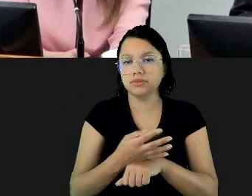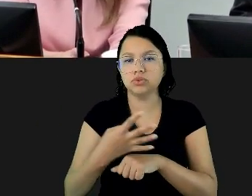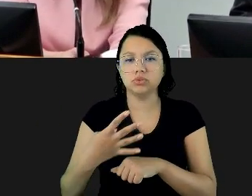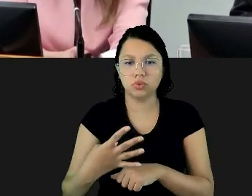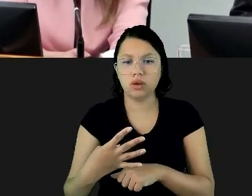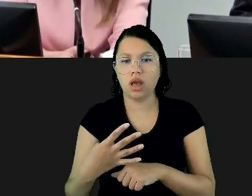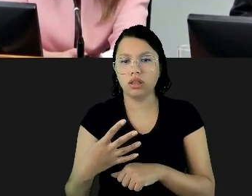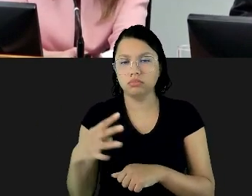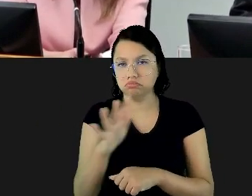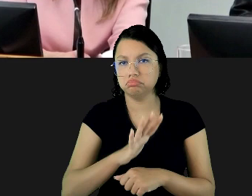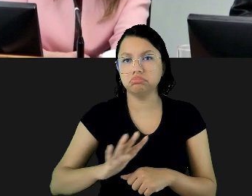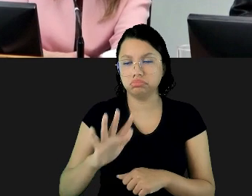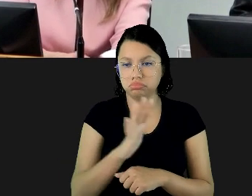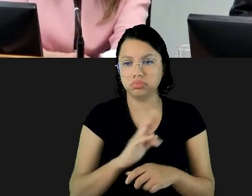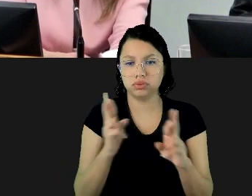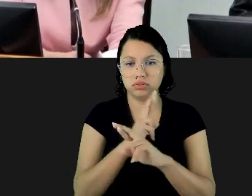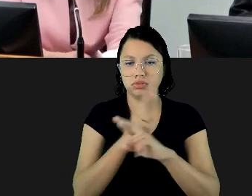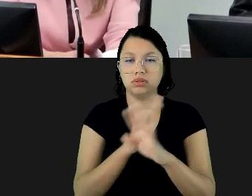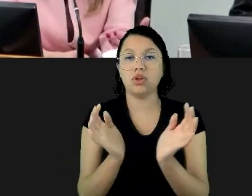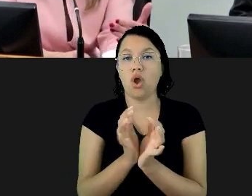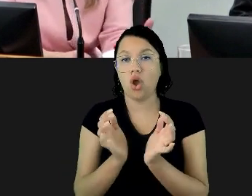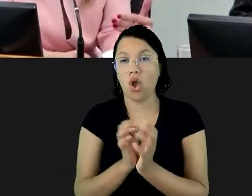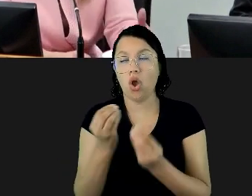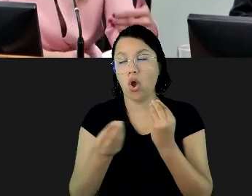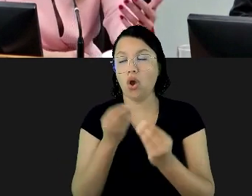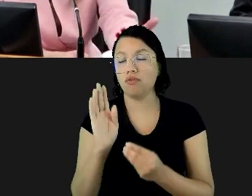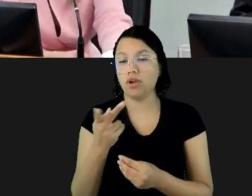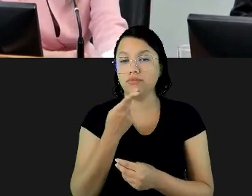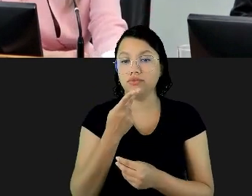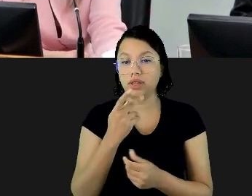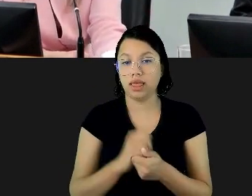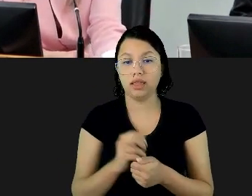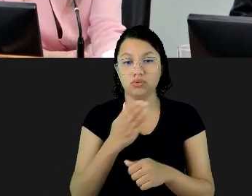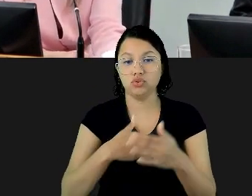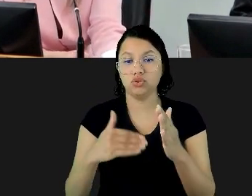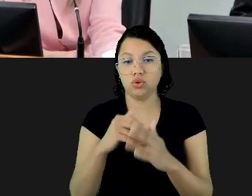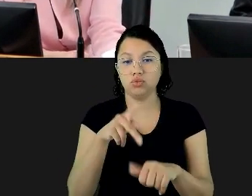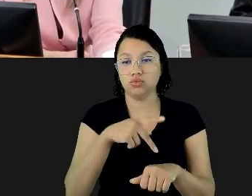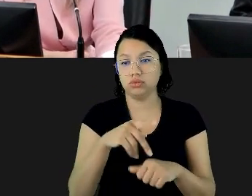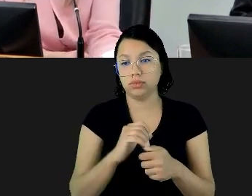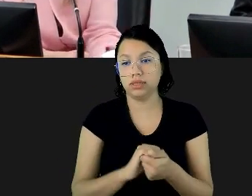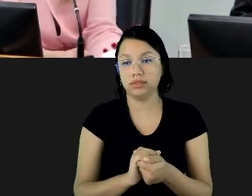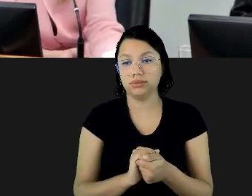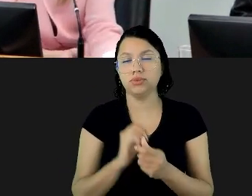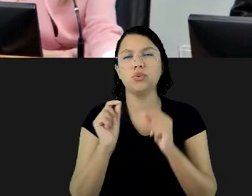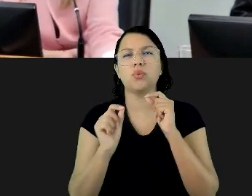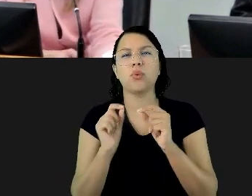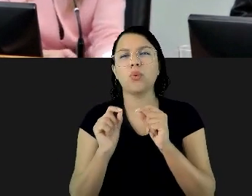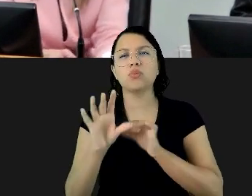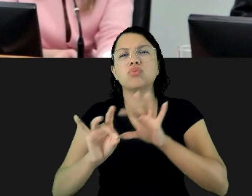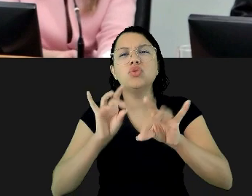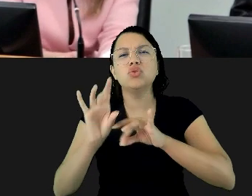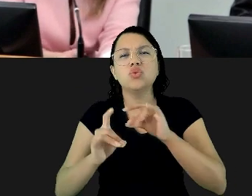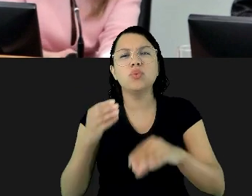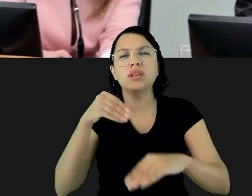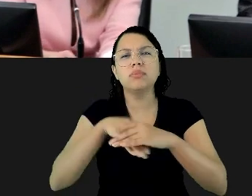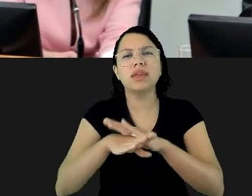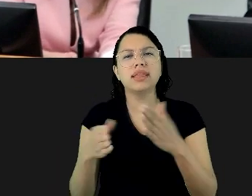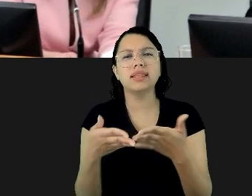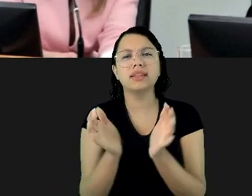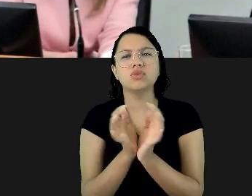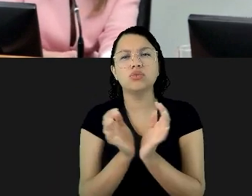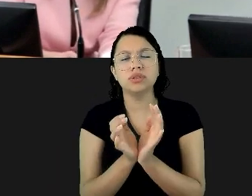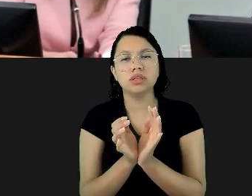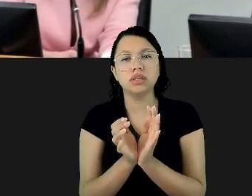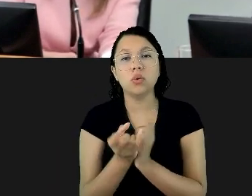já foi abordado, né, de todos os países. Qual o critério de seleção para entrar nesse comitê, qual o tempo que os atores